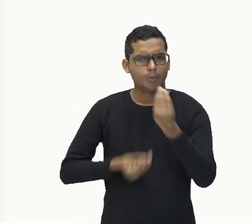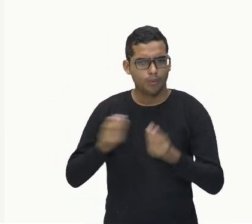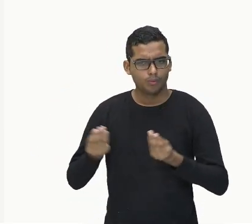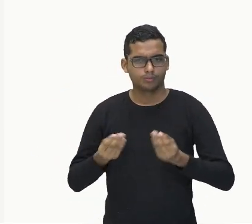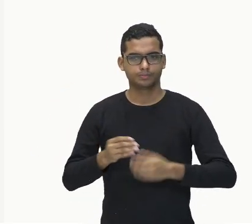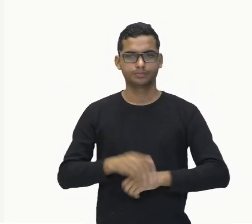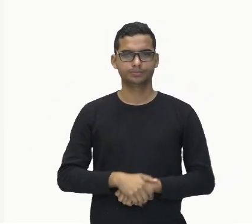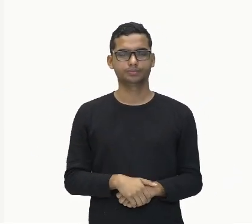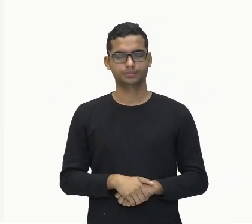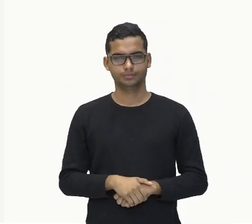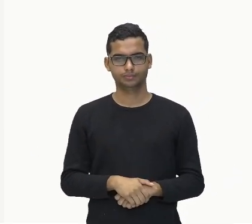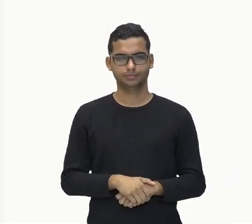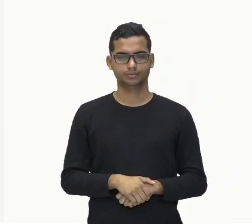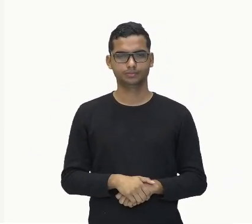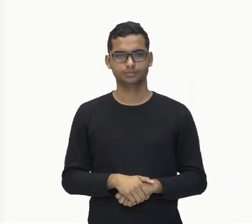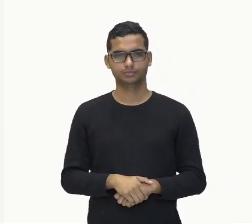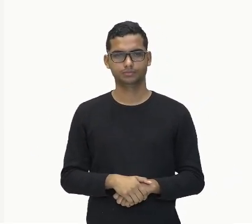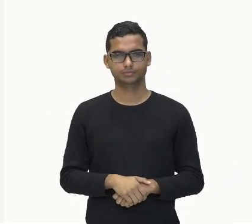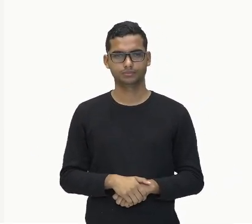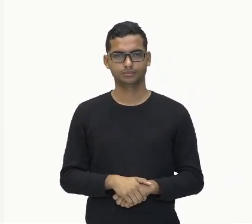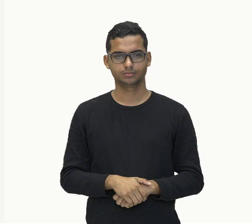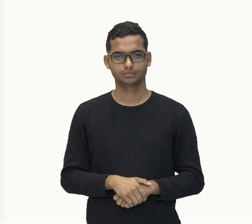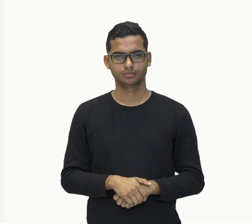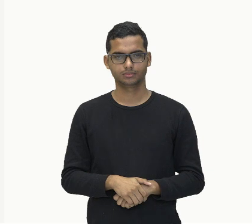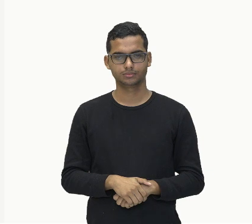desenvolver? O n fatorial,